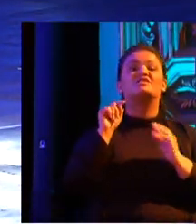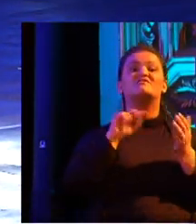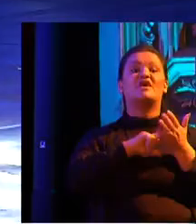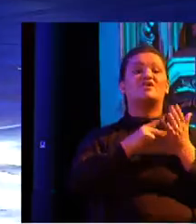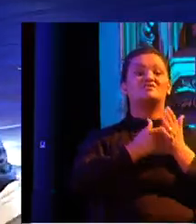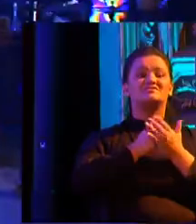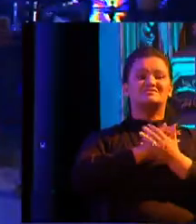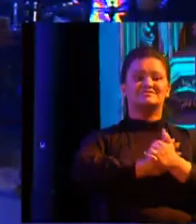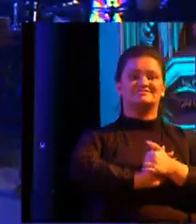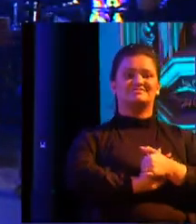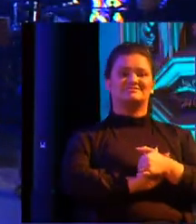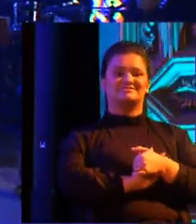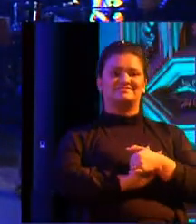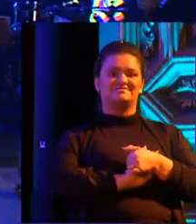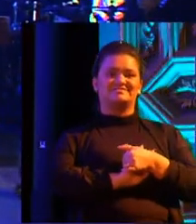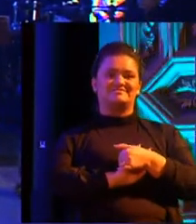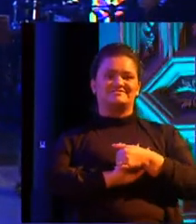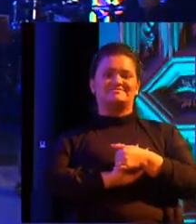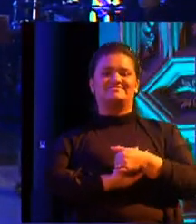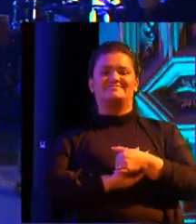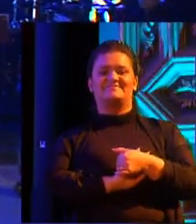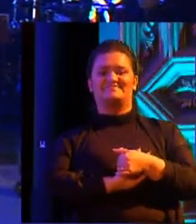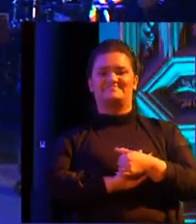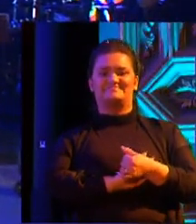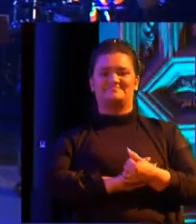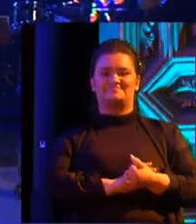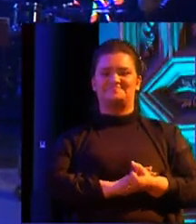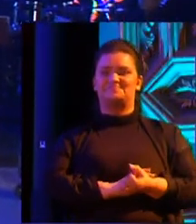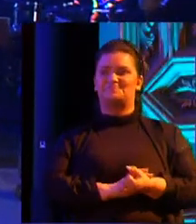que vai acontecer com a gente.